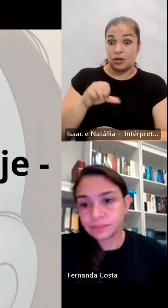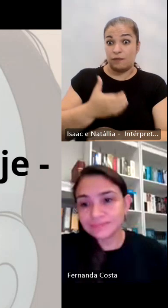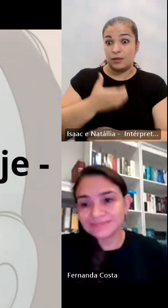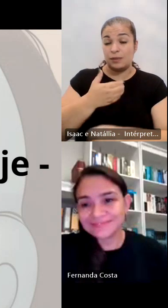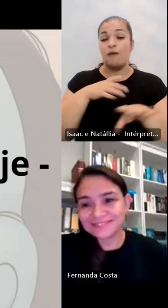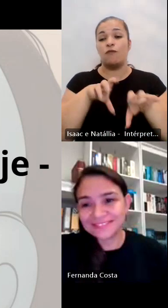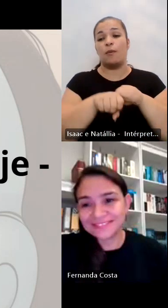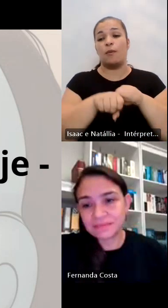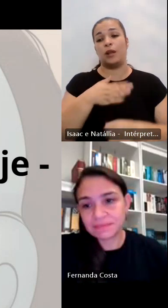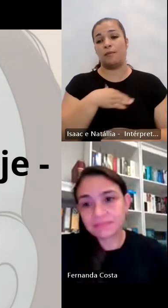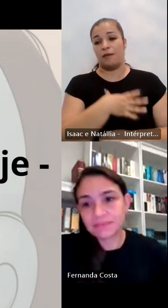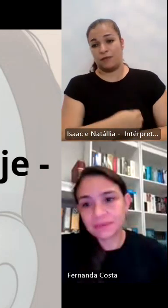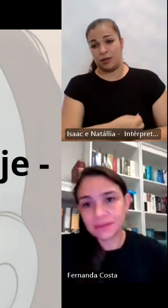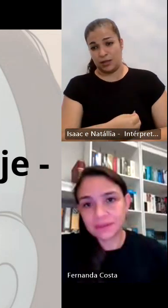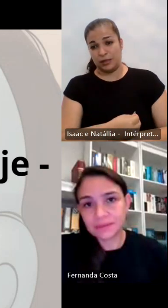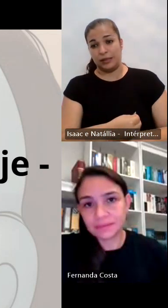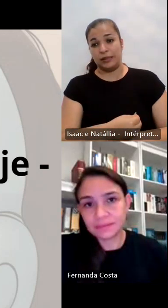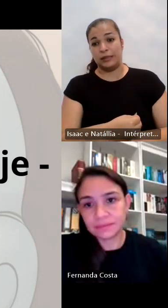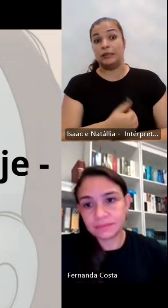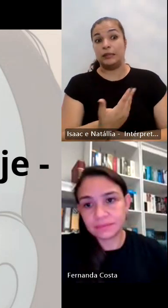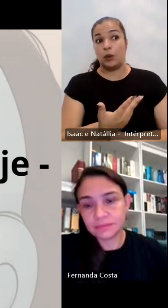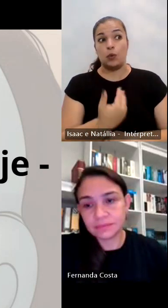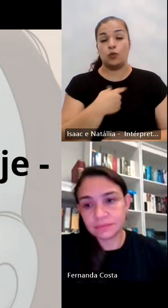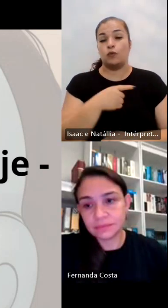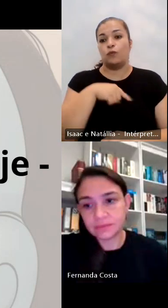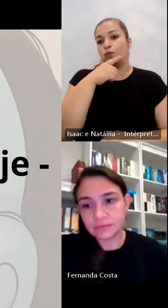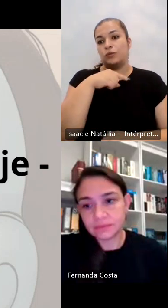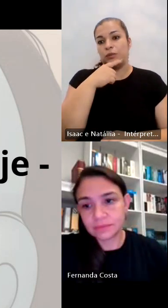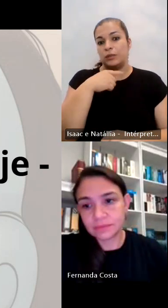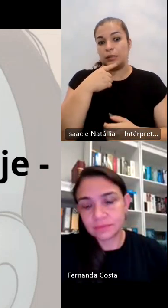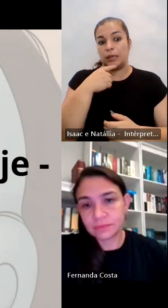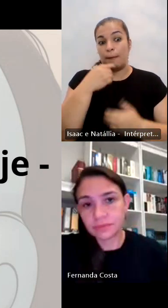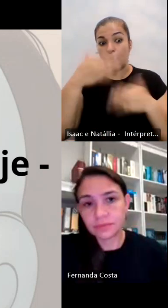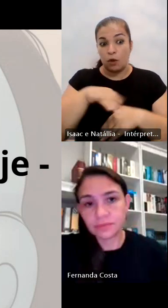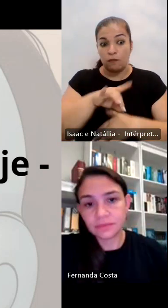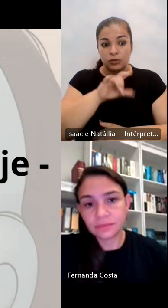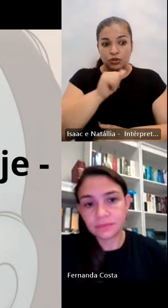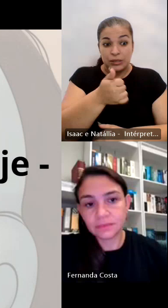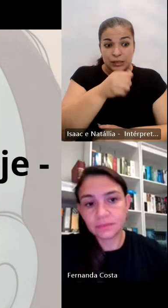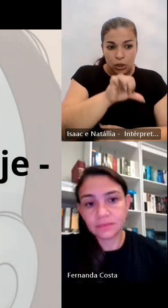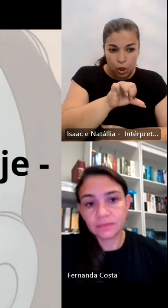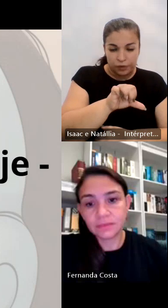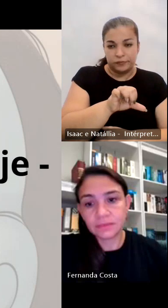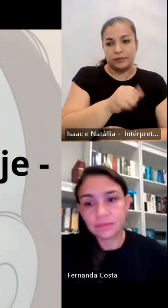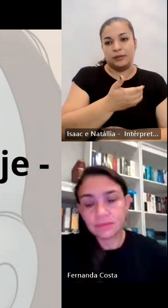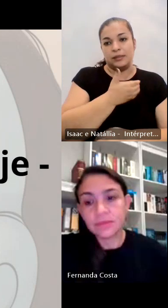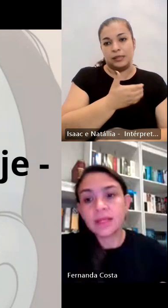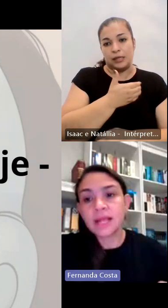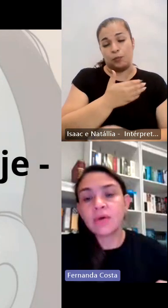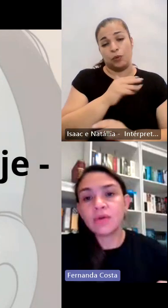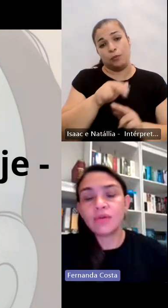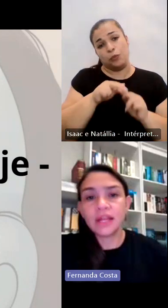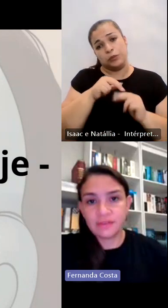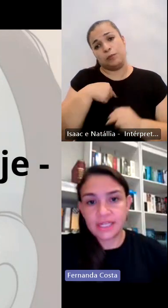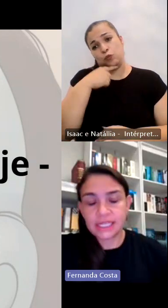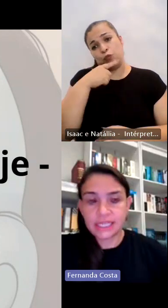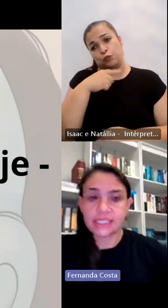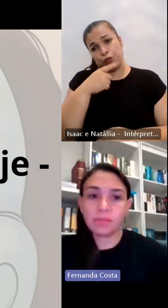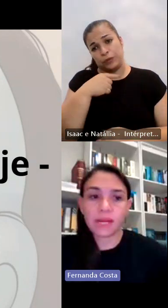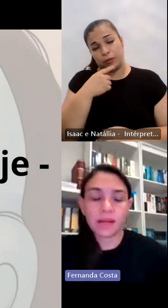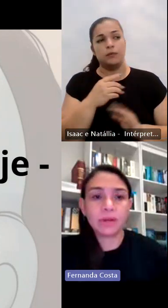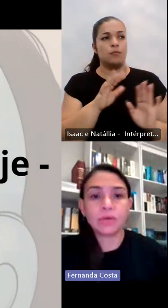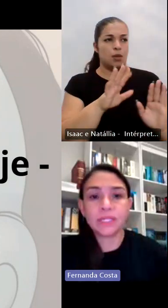filha. Então, assim, eu não poderei realizá-la no dia 19 do 12. Então, a minha dúvida é essa. Não, eu vou levar